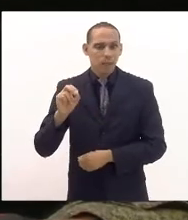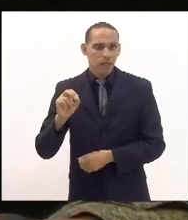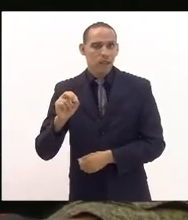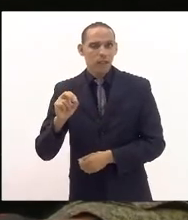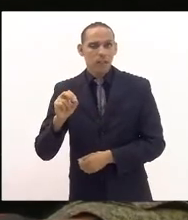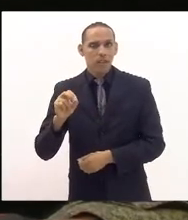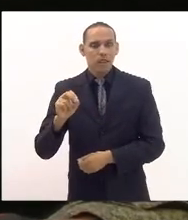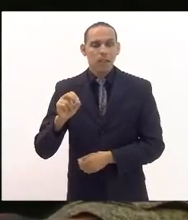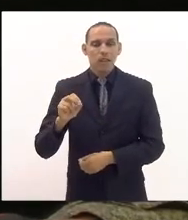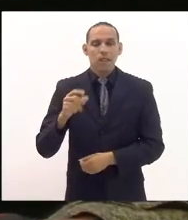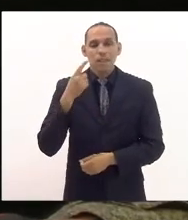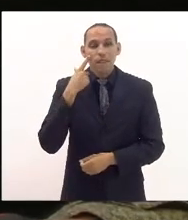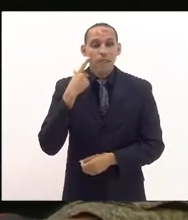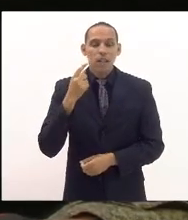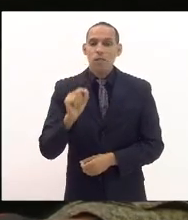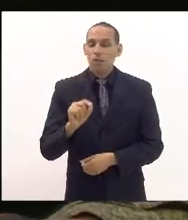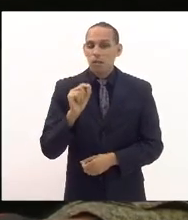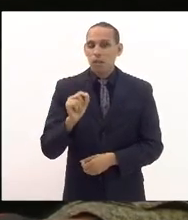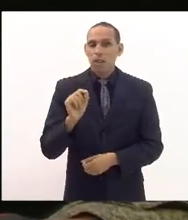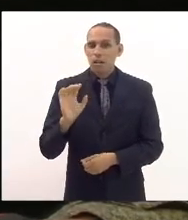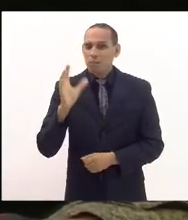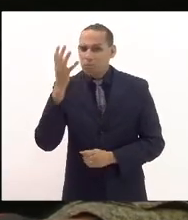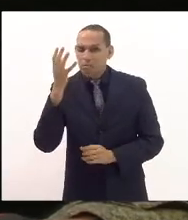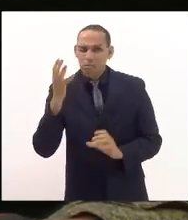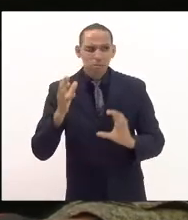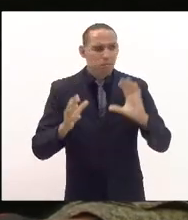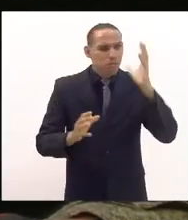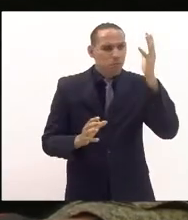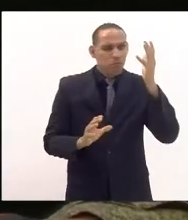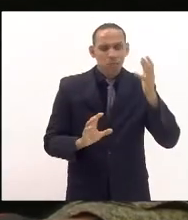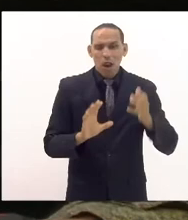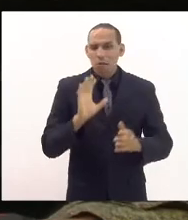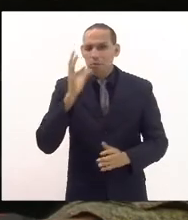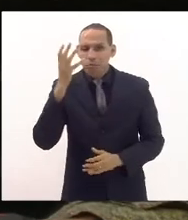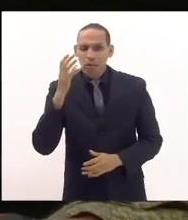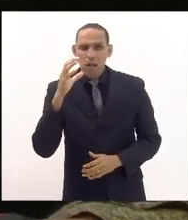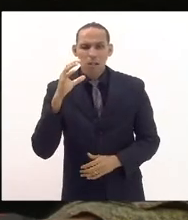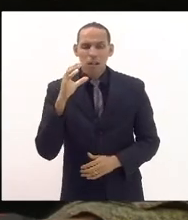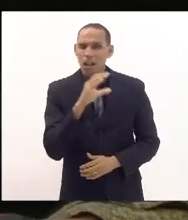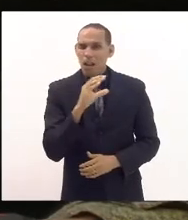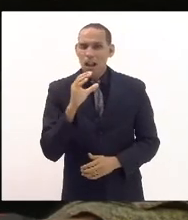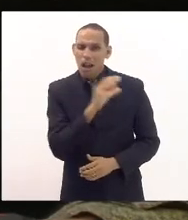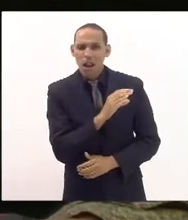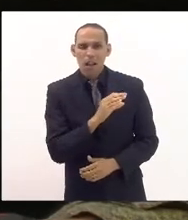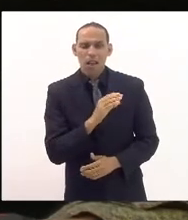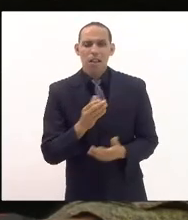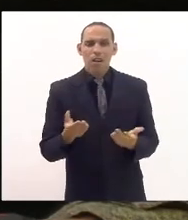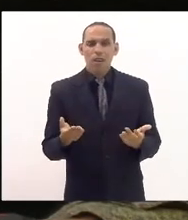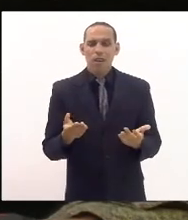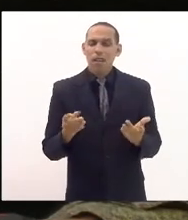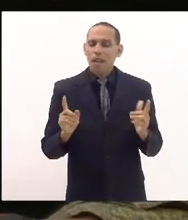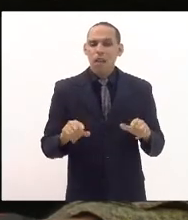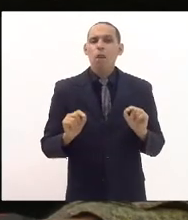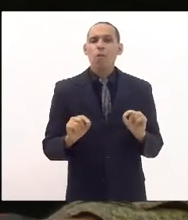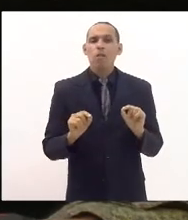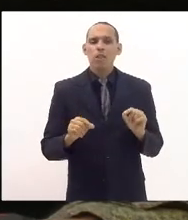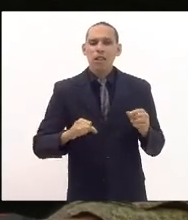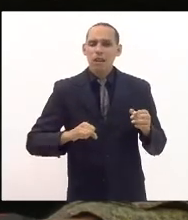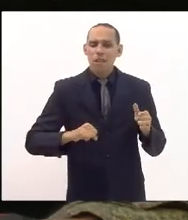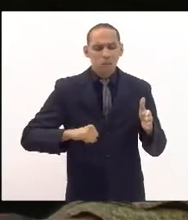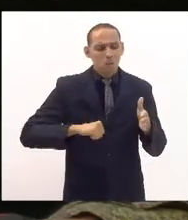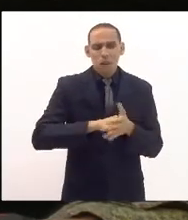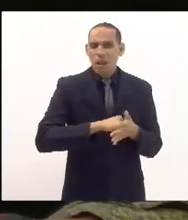vê que as condições climáticas as emergências climáticas assim chamadas são algo que